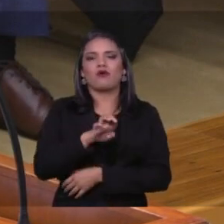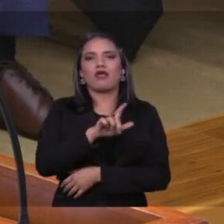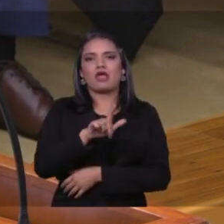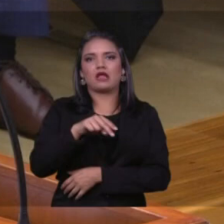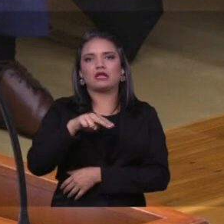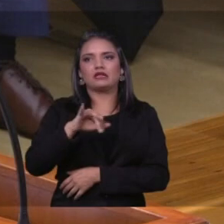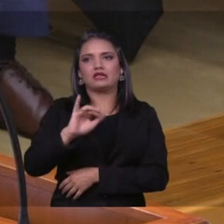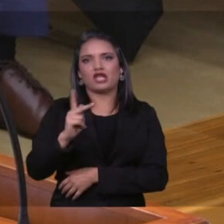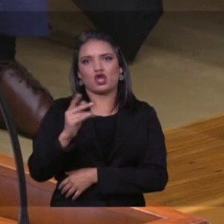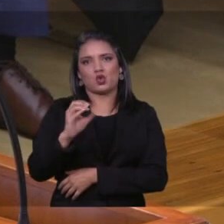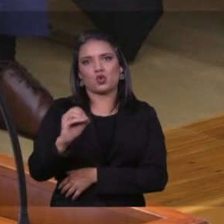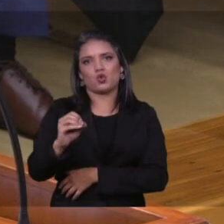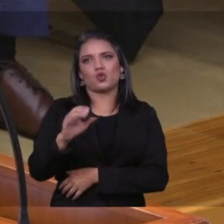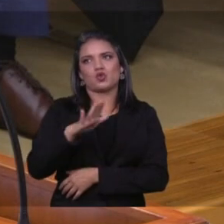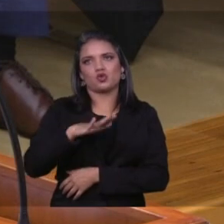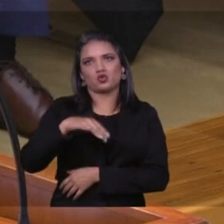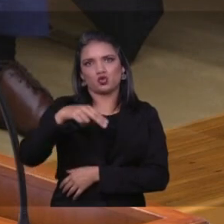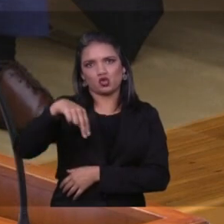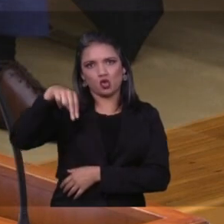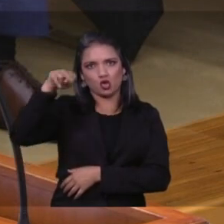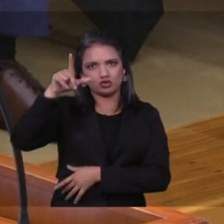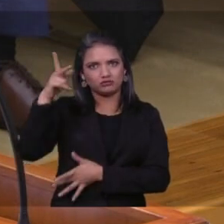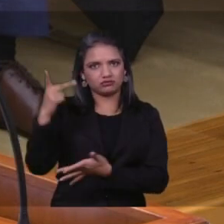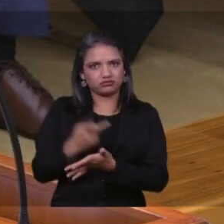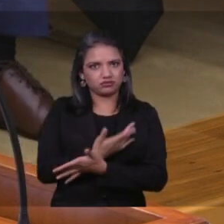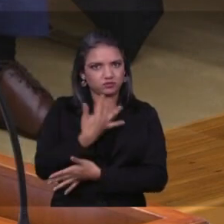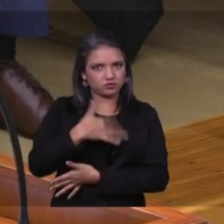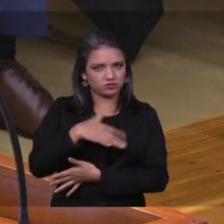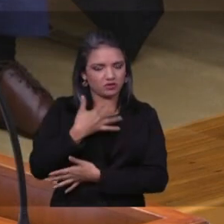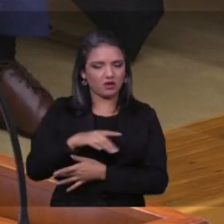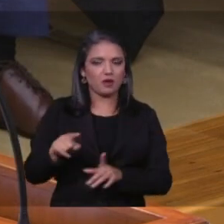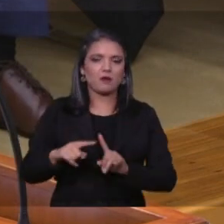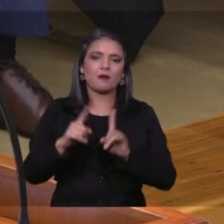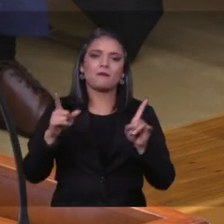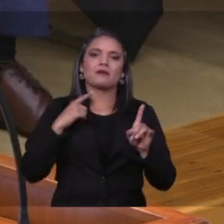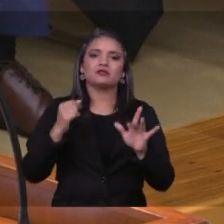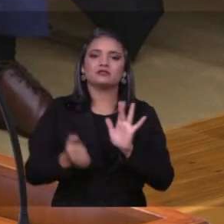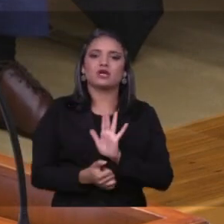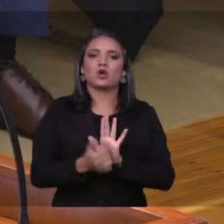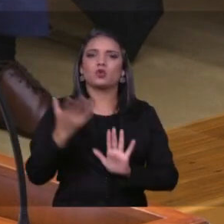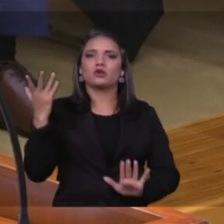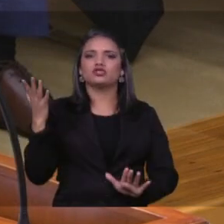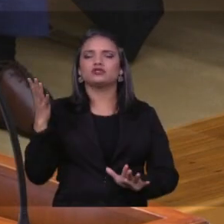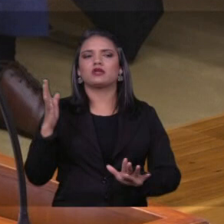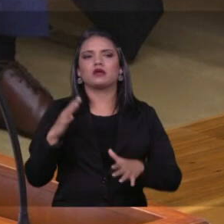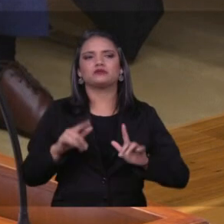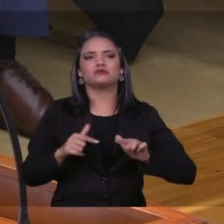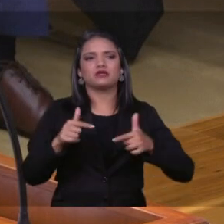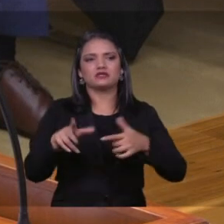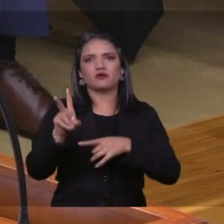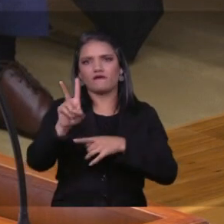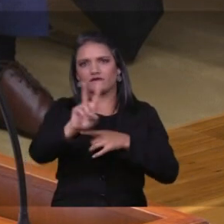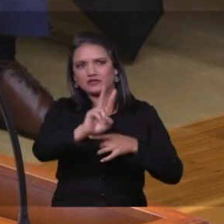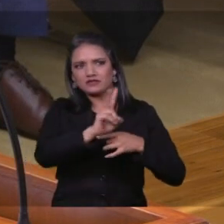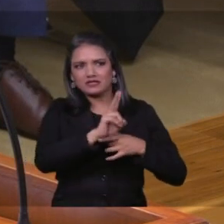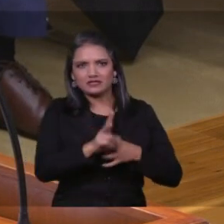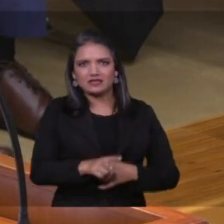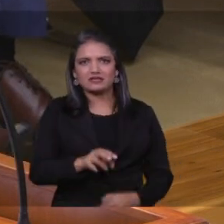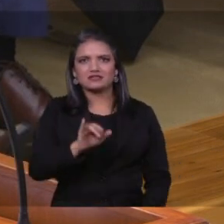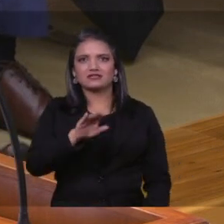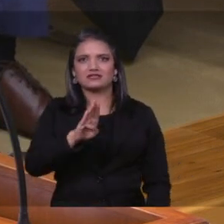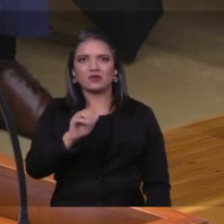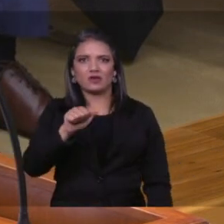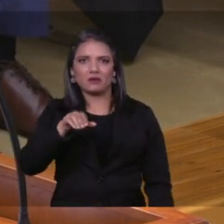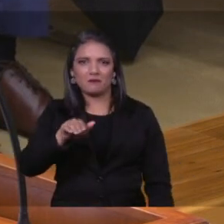intensa na região norte. Por outro lado, números resultantes de ações de fiscalização ambiental do IBAMA e do ICMBio